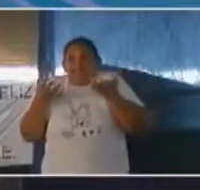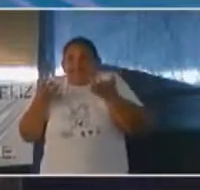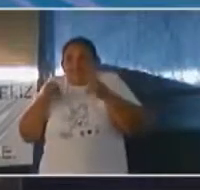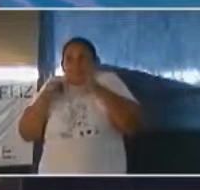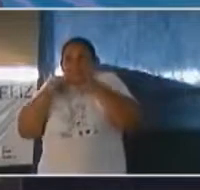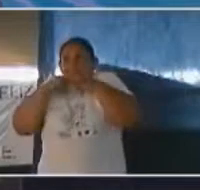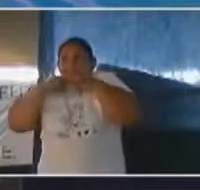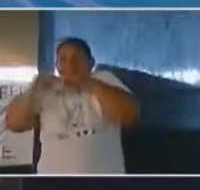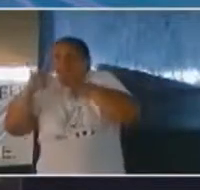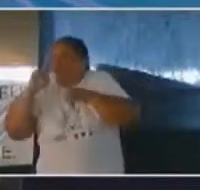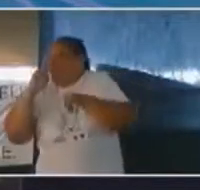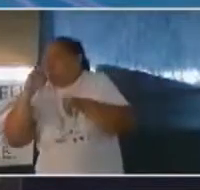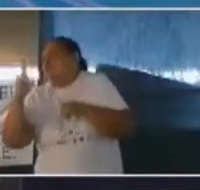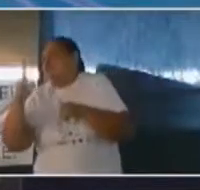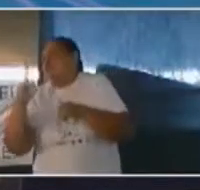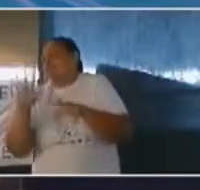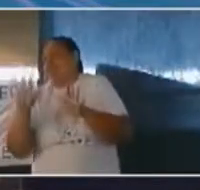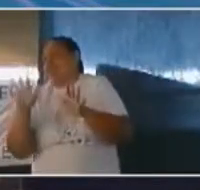só para dizer uma coisa.